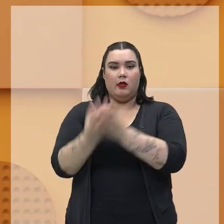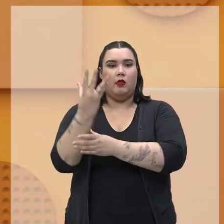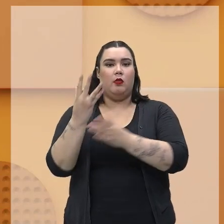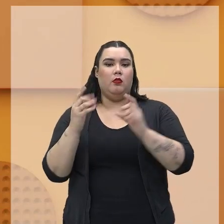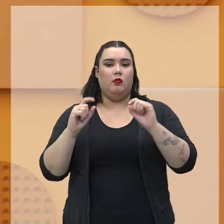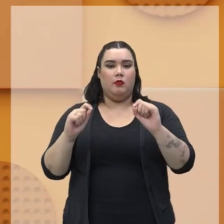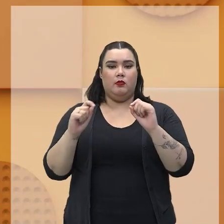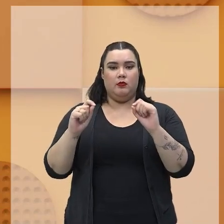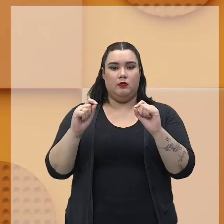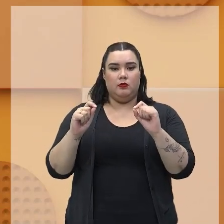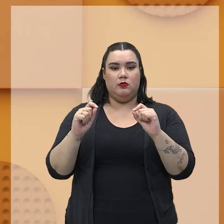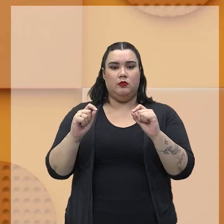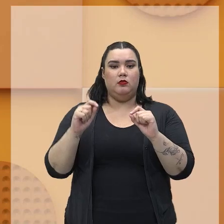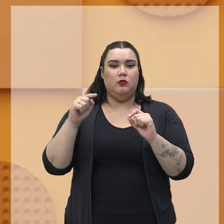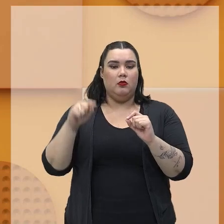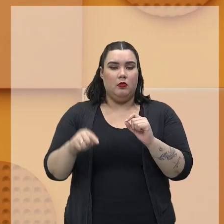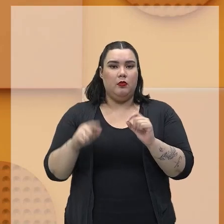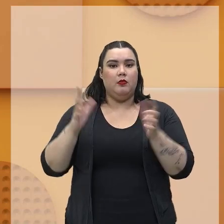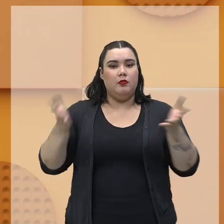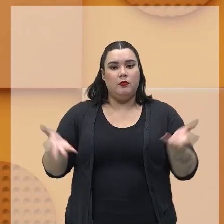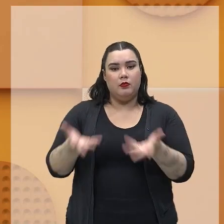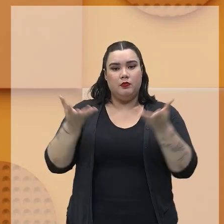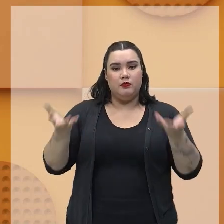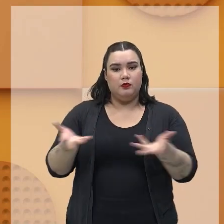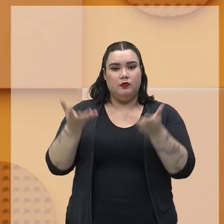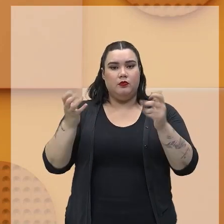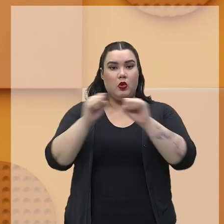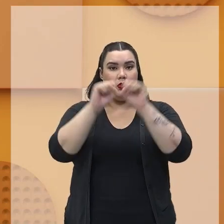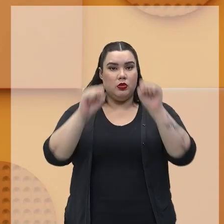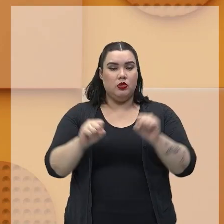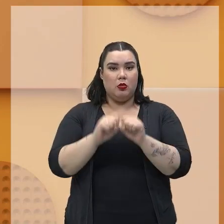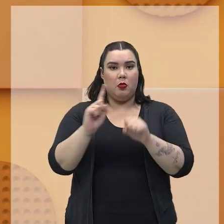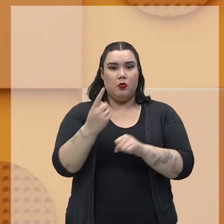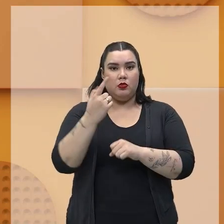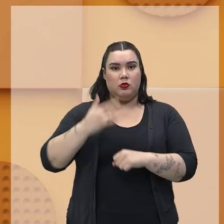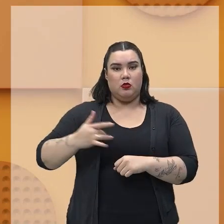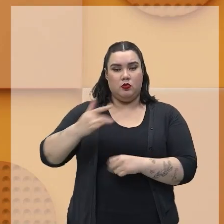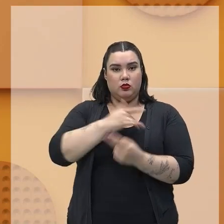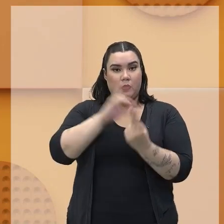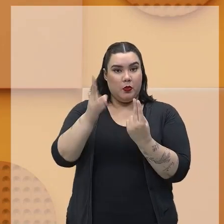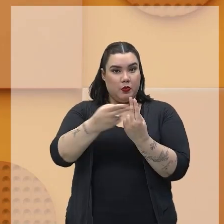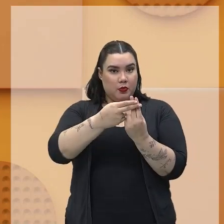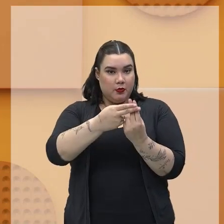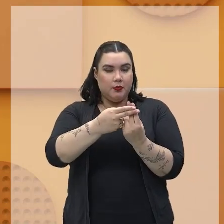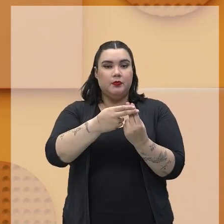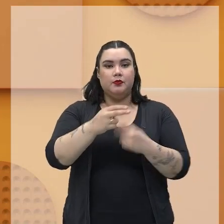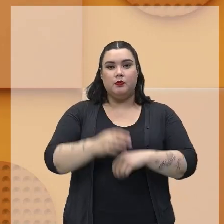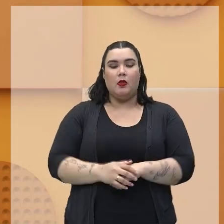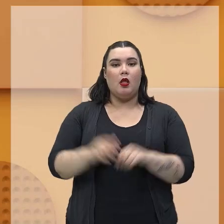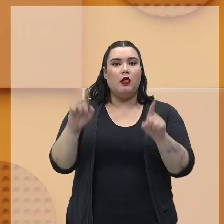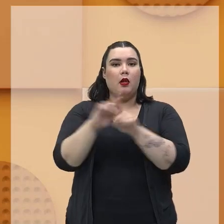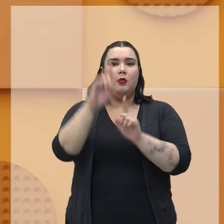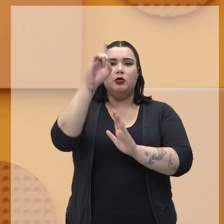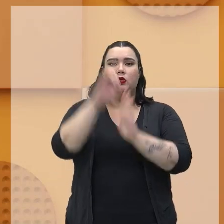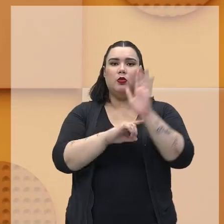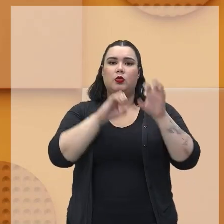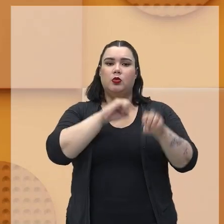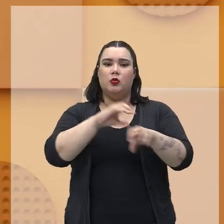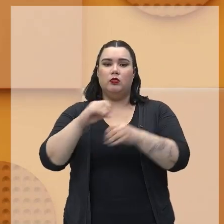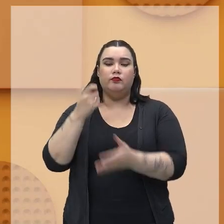e, de certa forma, fomento do Sistema Único de Saúde, o nosso SUS. O direito à educação,